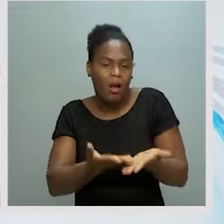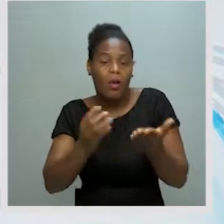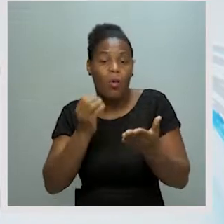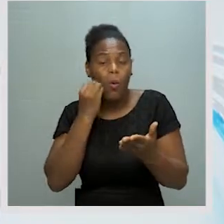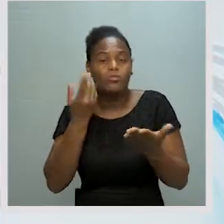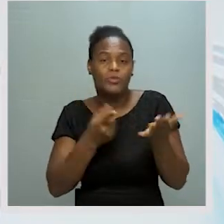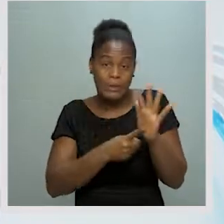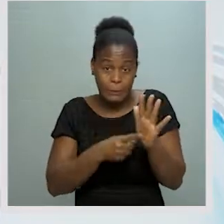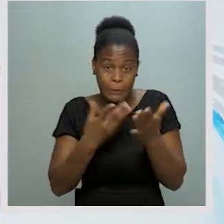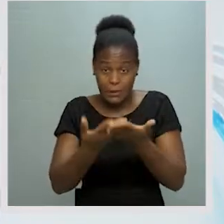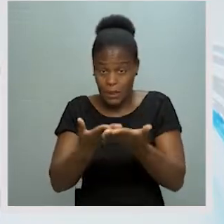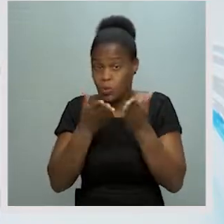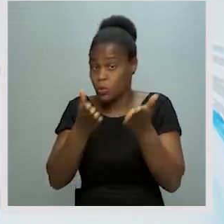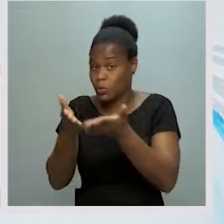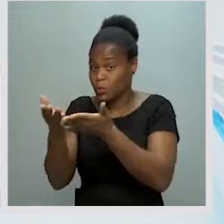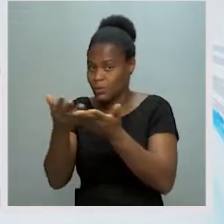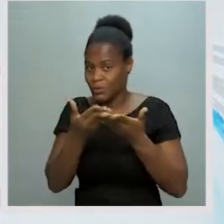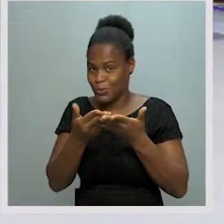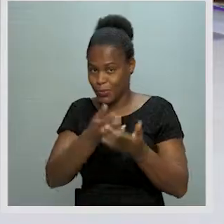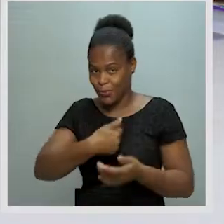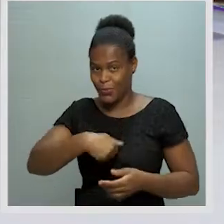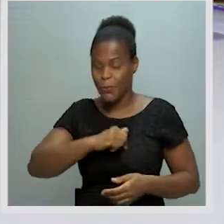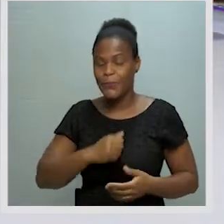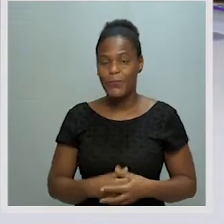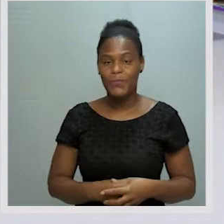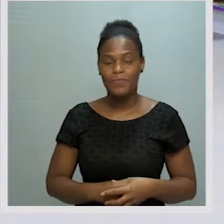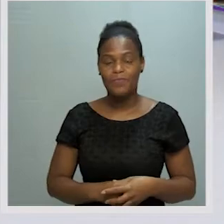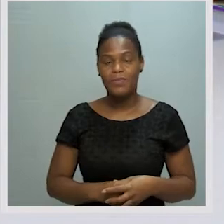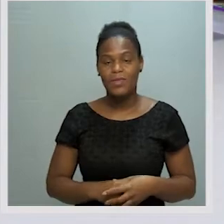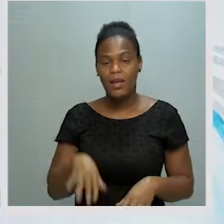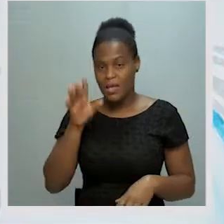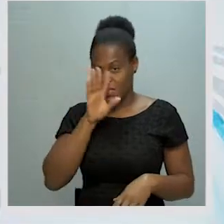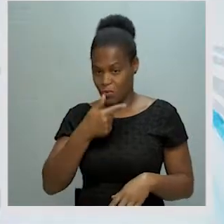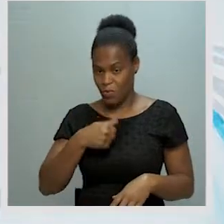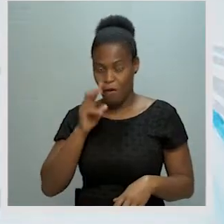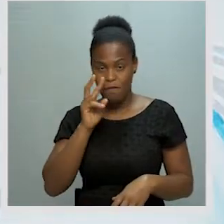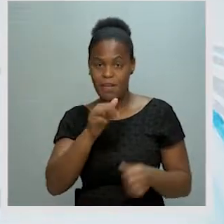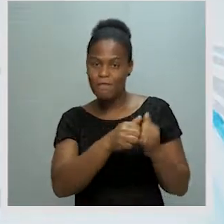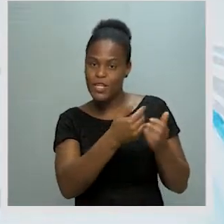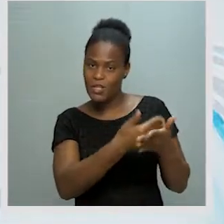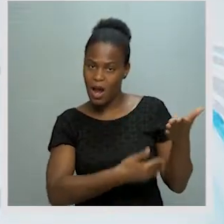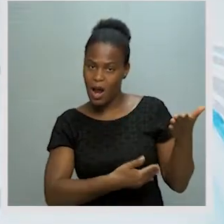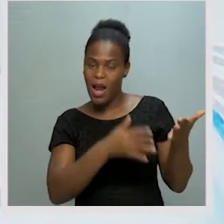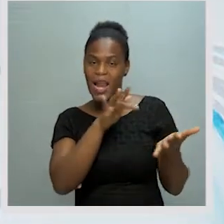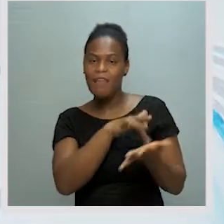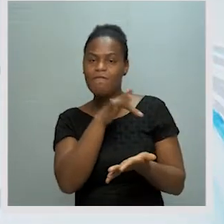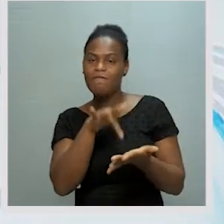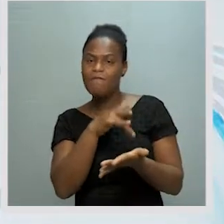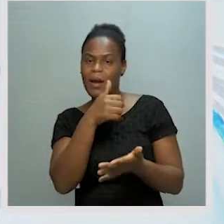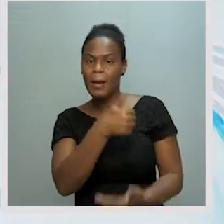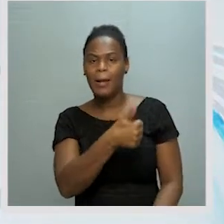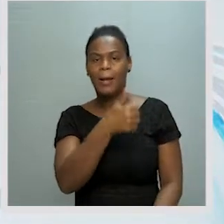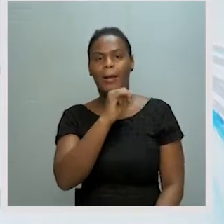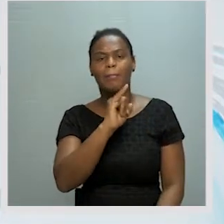referência que nos ajudam nos nossos estudos. Se nós verificarmos a ficha bibliográfica, a